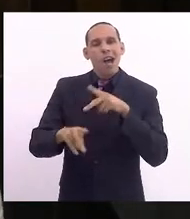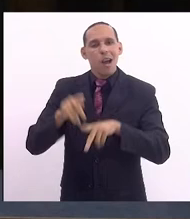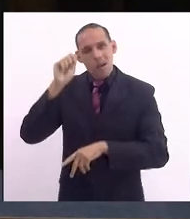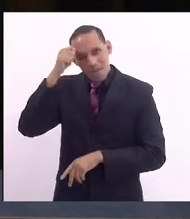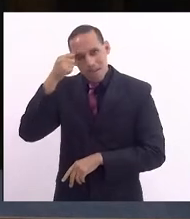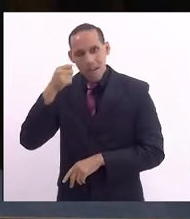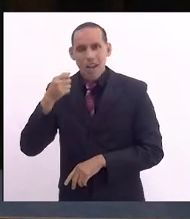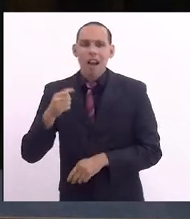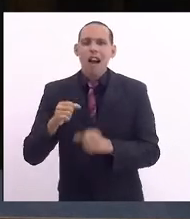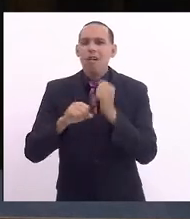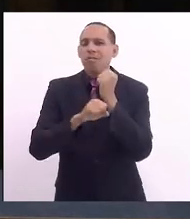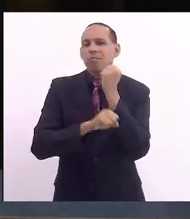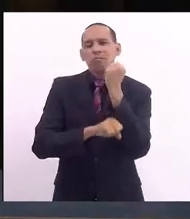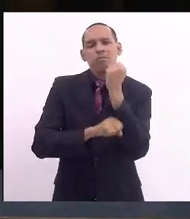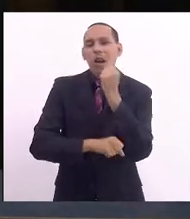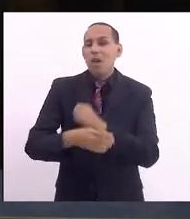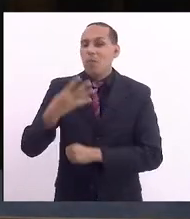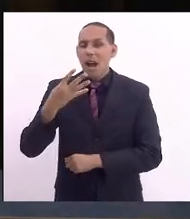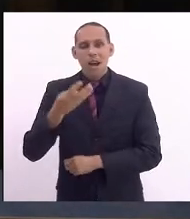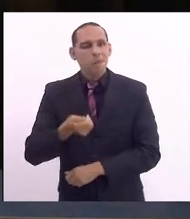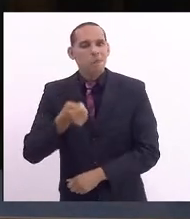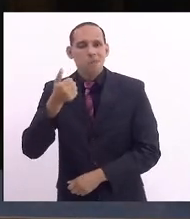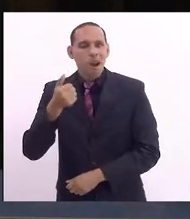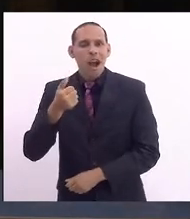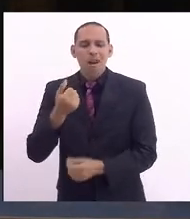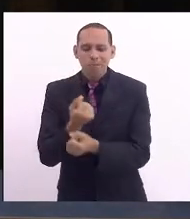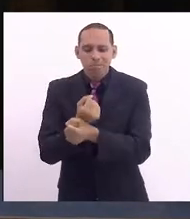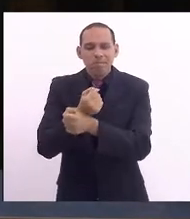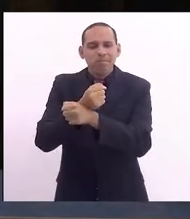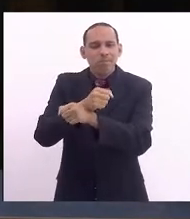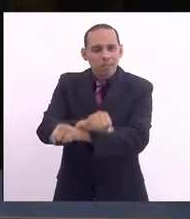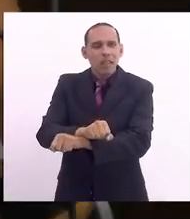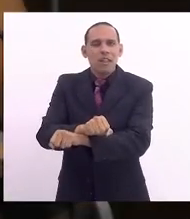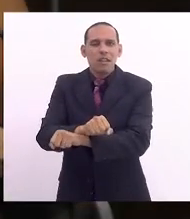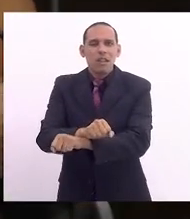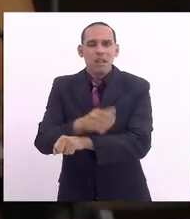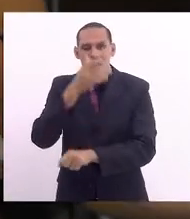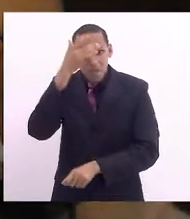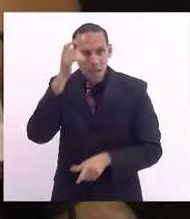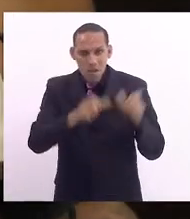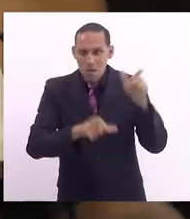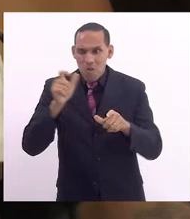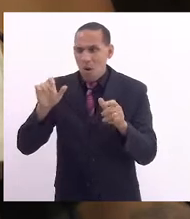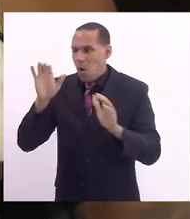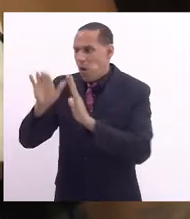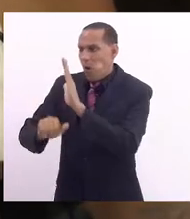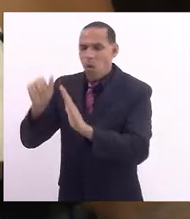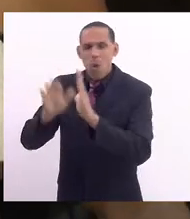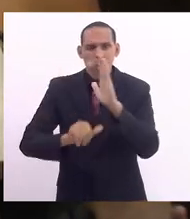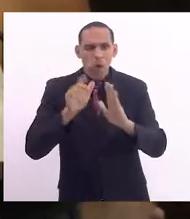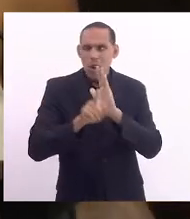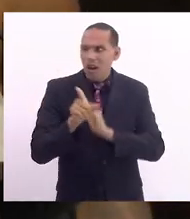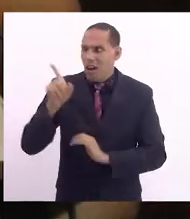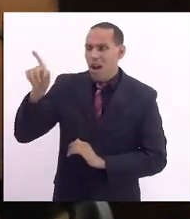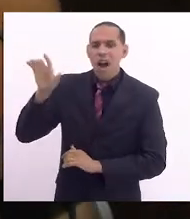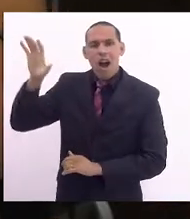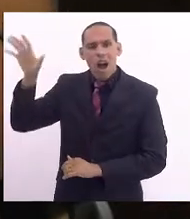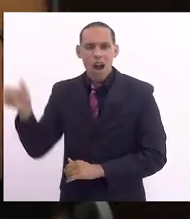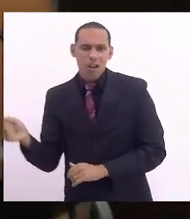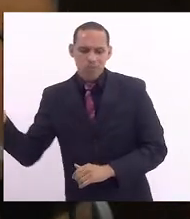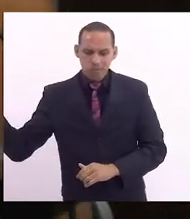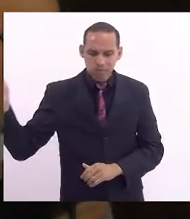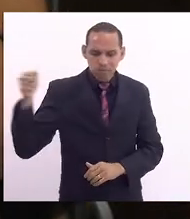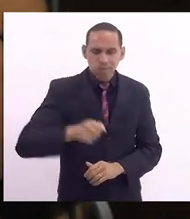4 séculos de escravidão, quase 4 séculos em que pessoas foram roubadas de África, colocadas num